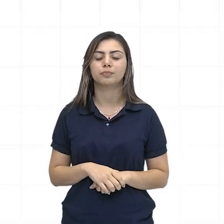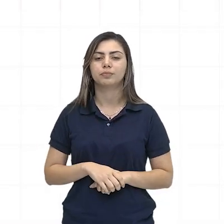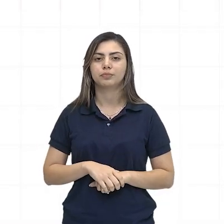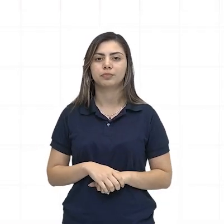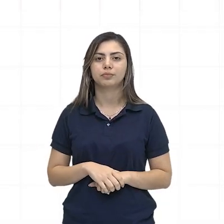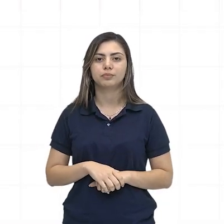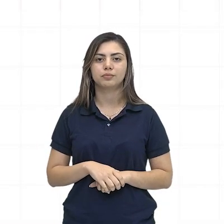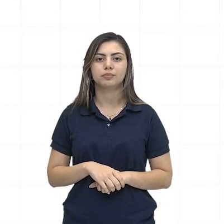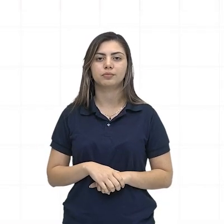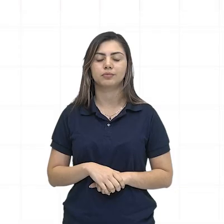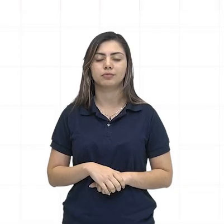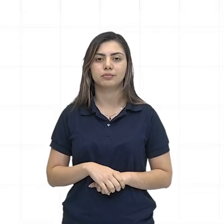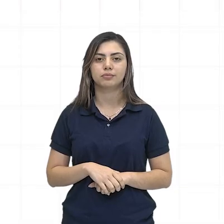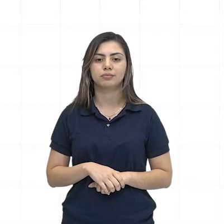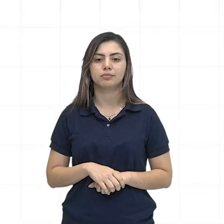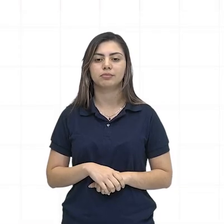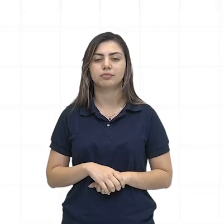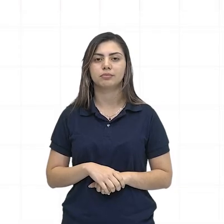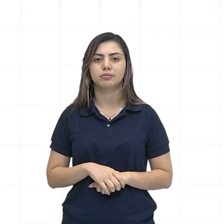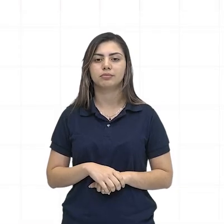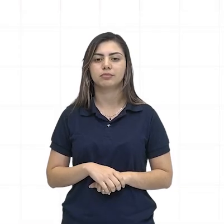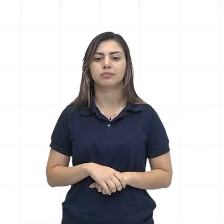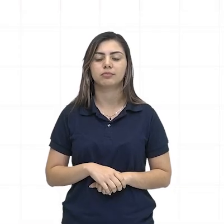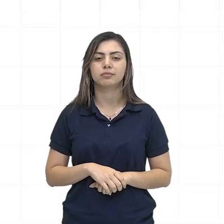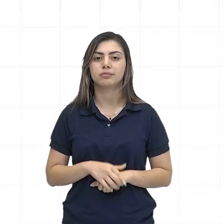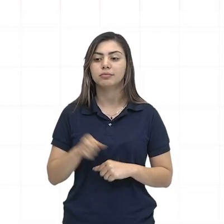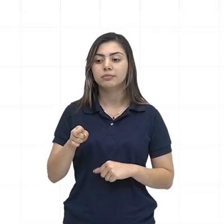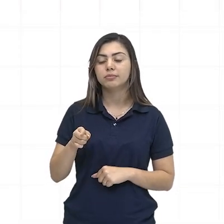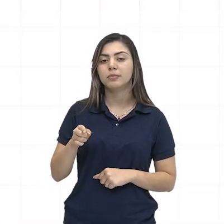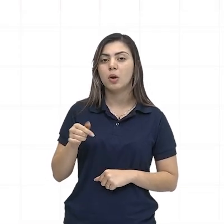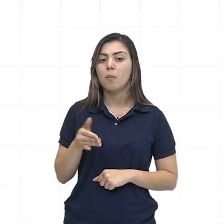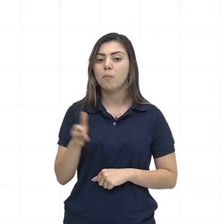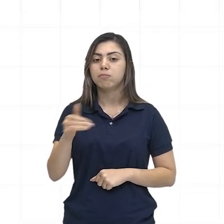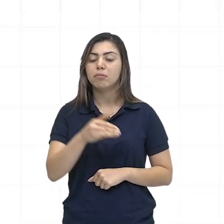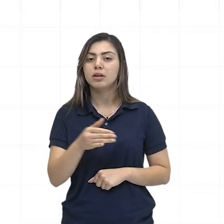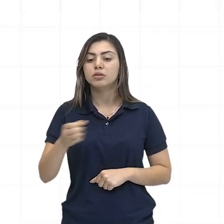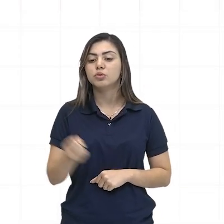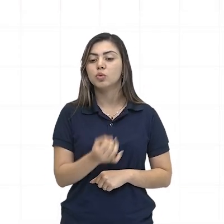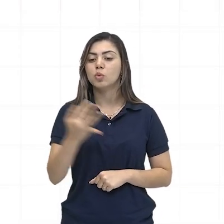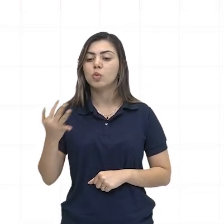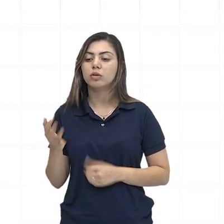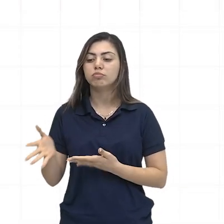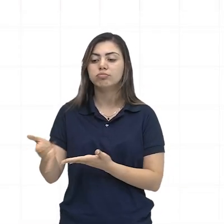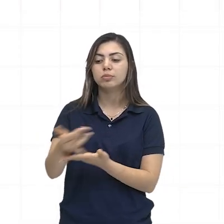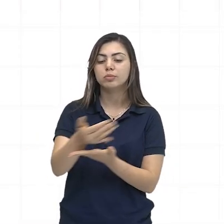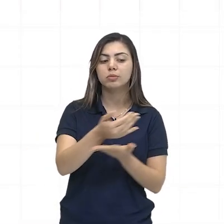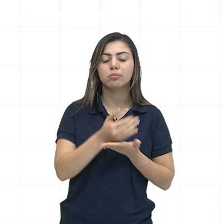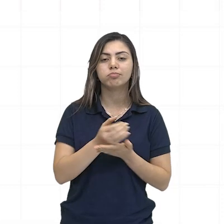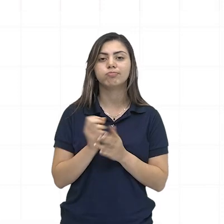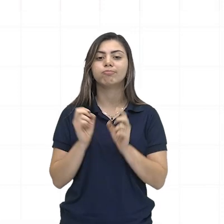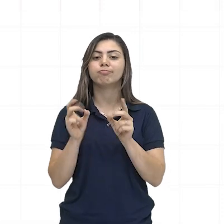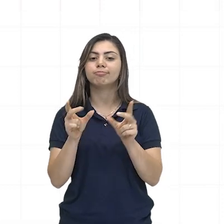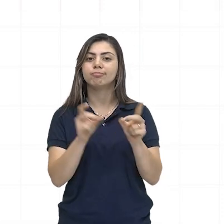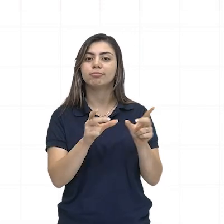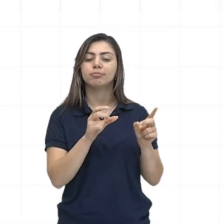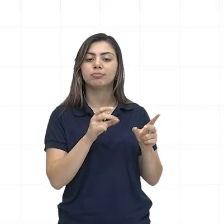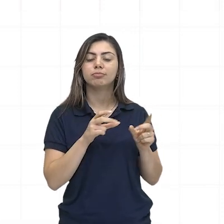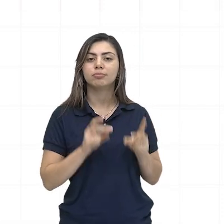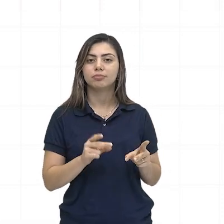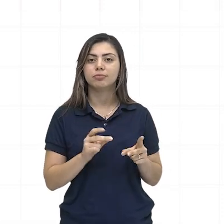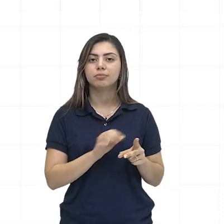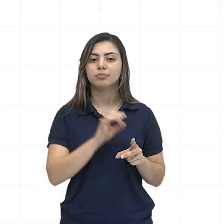a quantidade, né, de peixes que deverão ser processados e ofertados no mercado, para que não